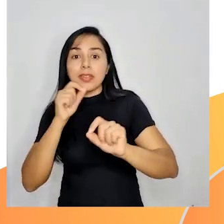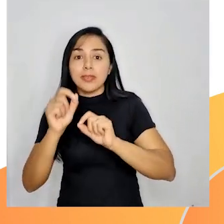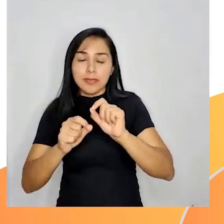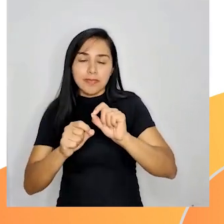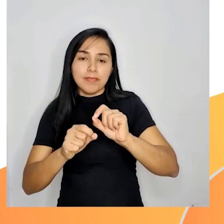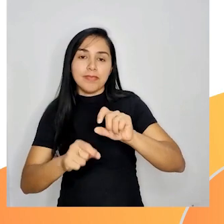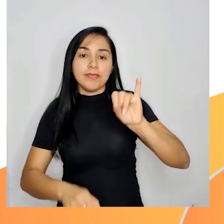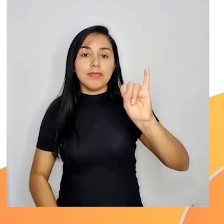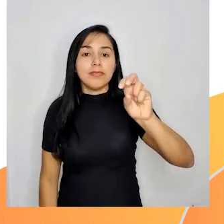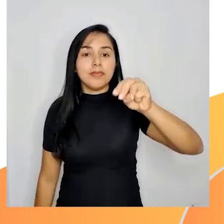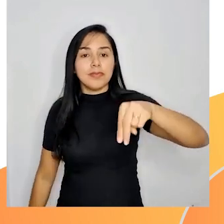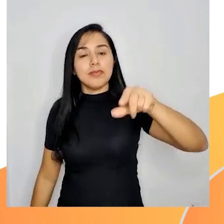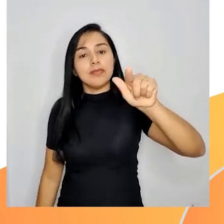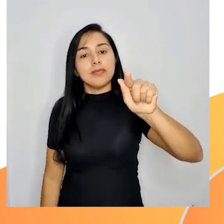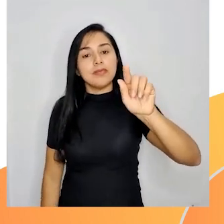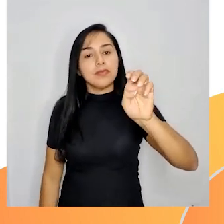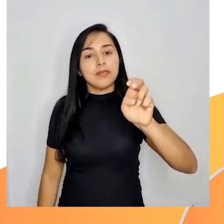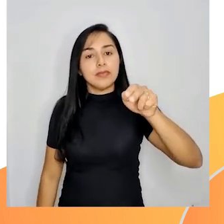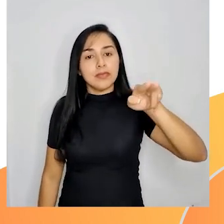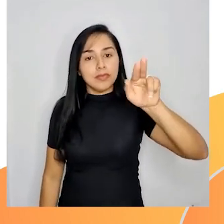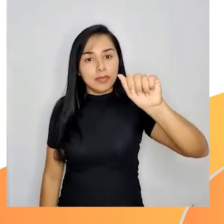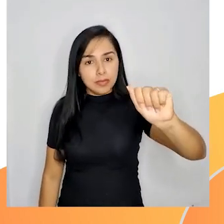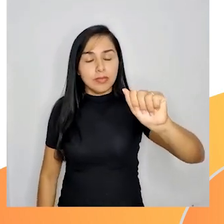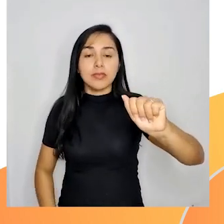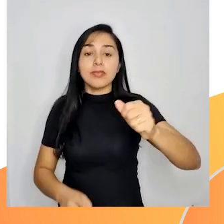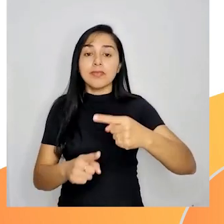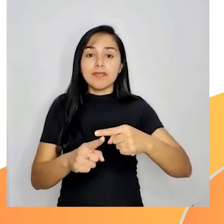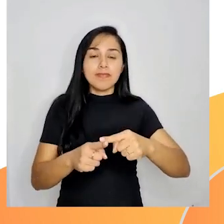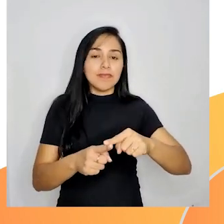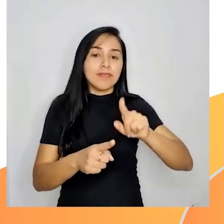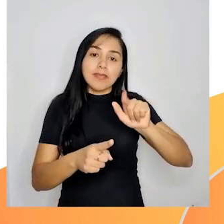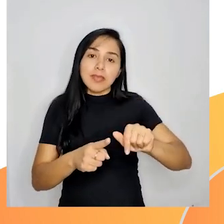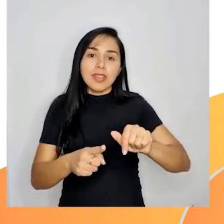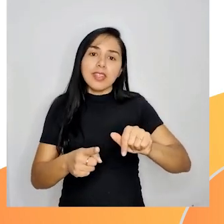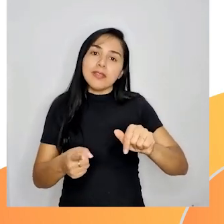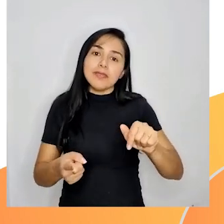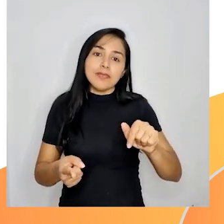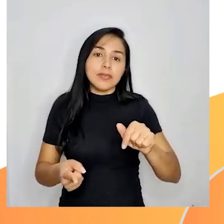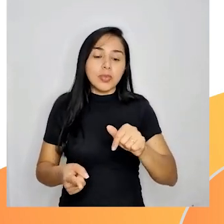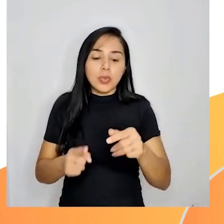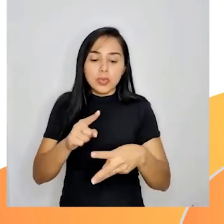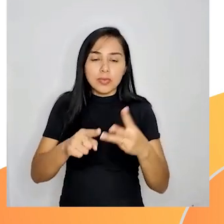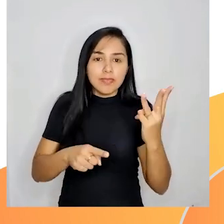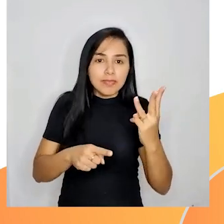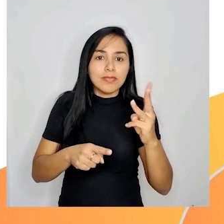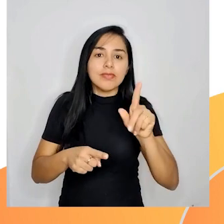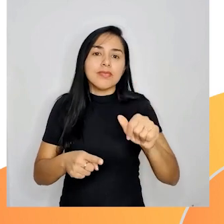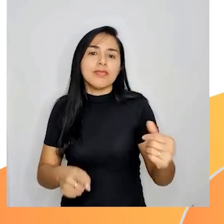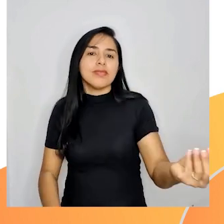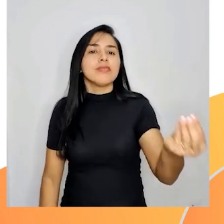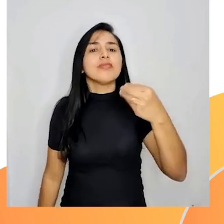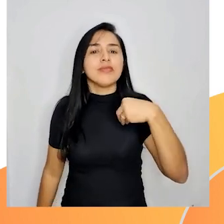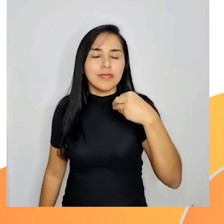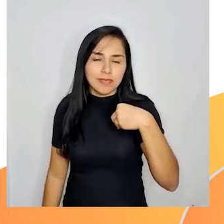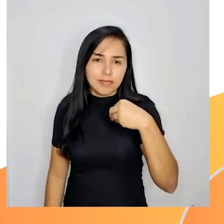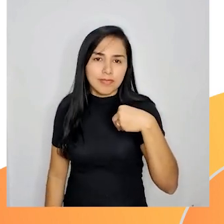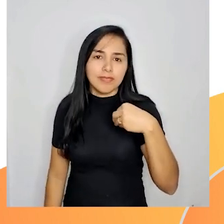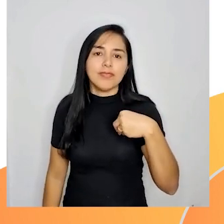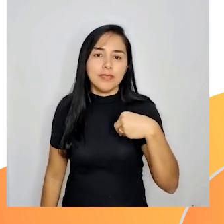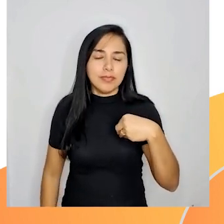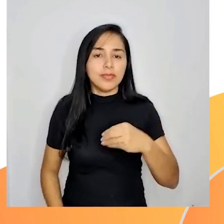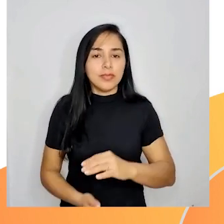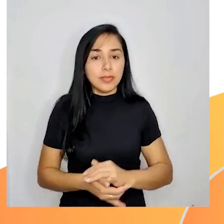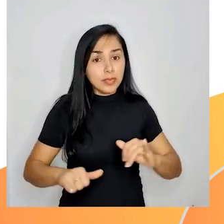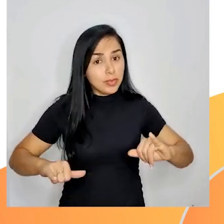Os animais são ingênuos, as crianças são ingênuas no texto e a madrugada também é ingênua. E